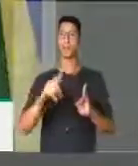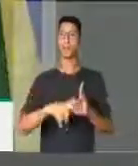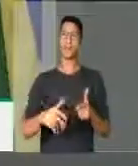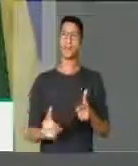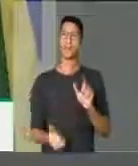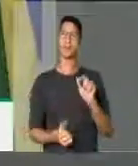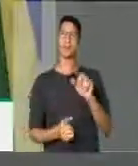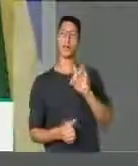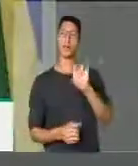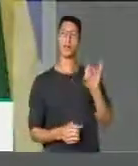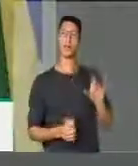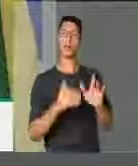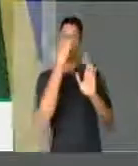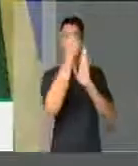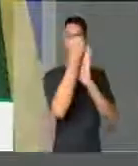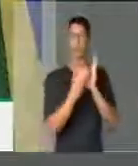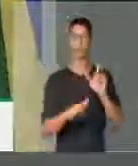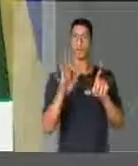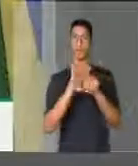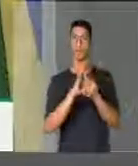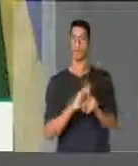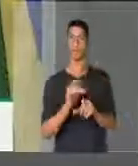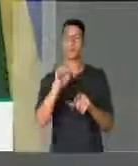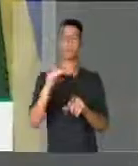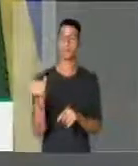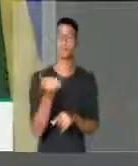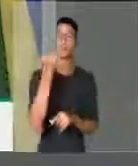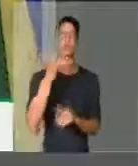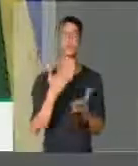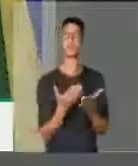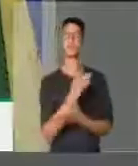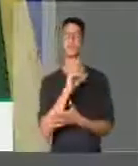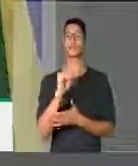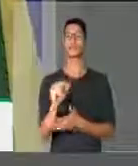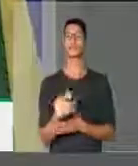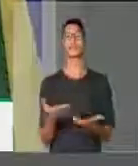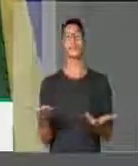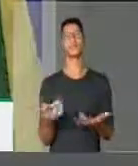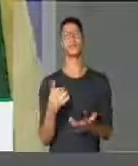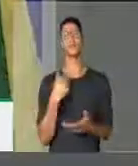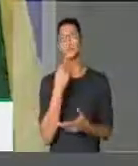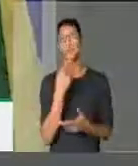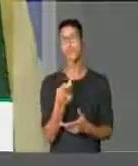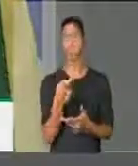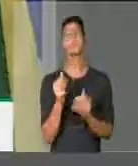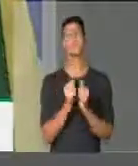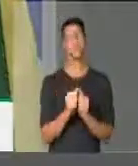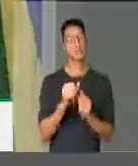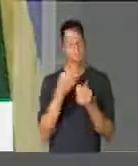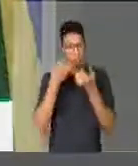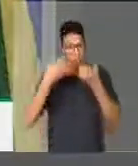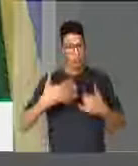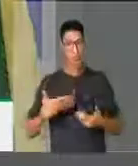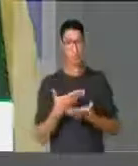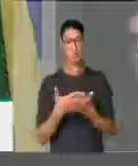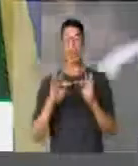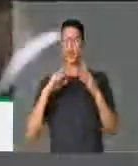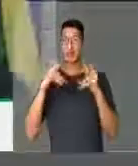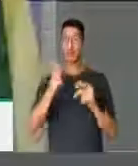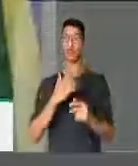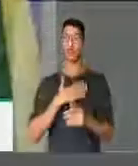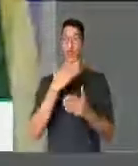problema. Que cada um cumpra o que está na lei. É importante aprovar isso, gente. Estou falando, colocando